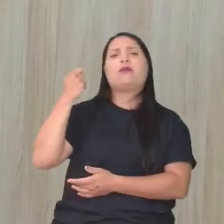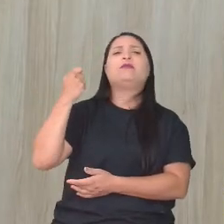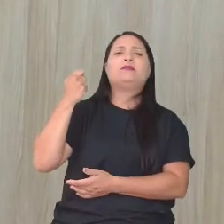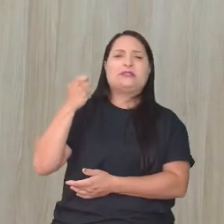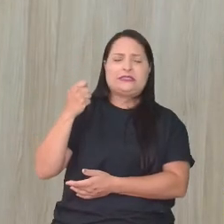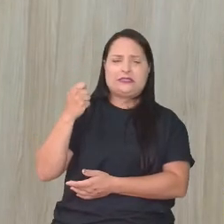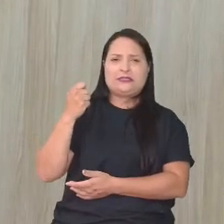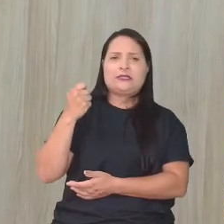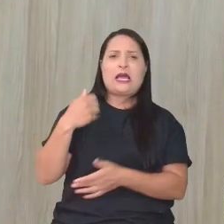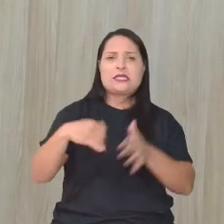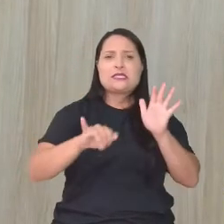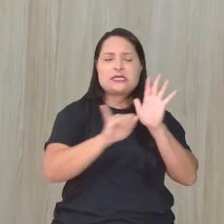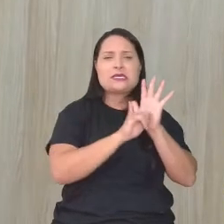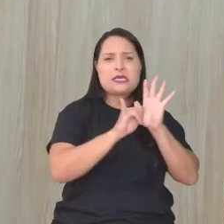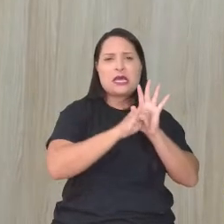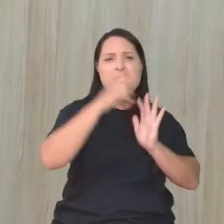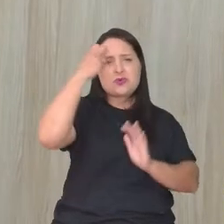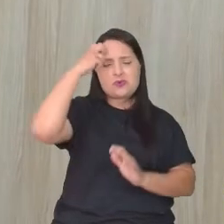muito aí